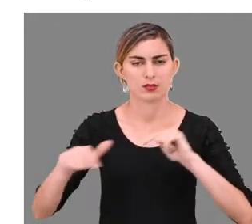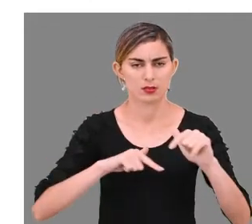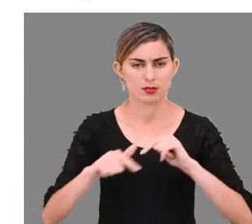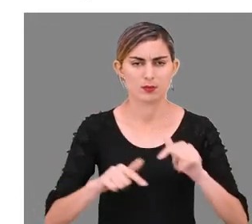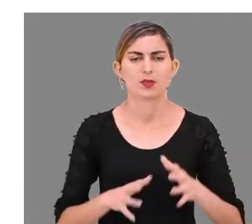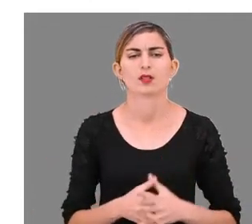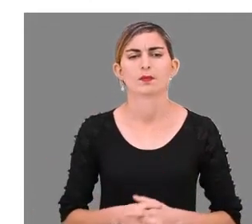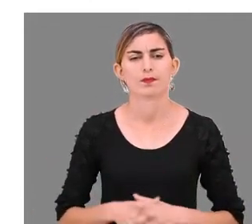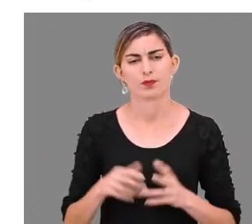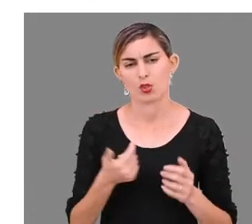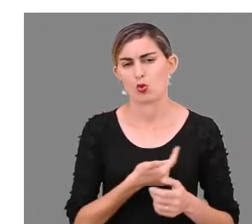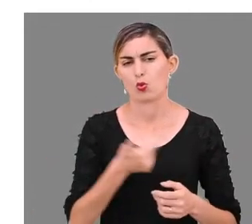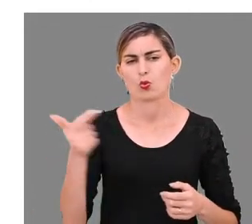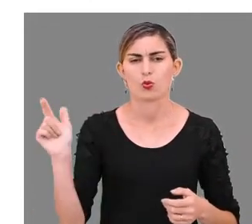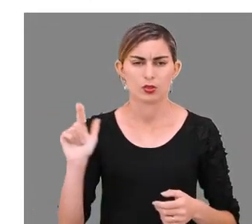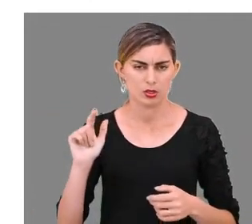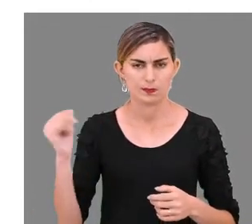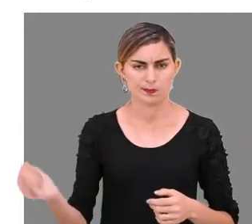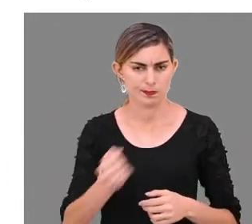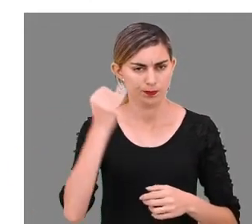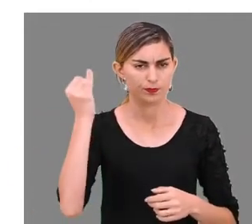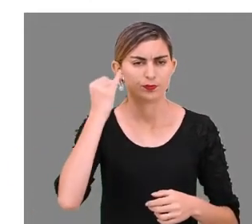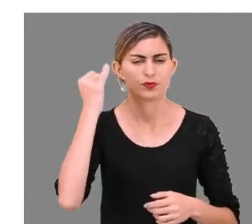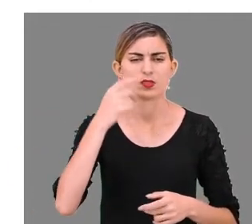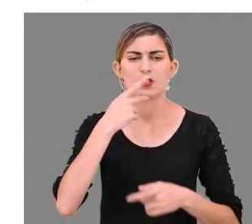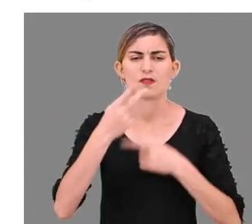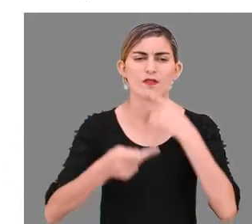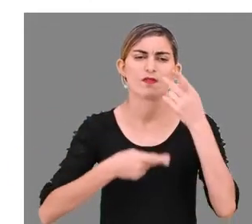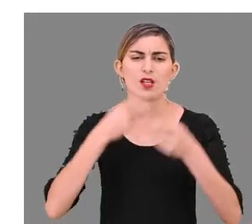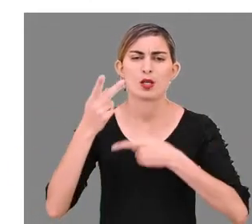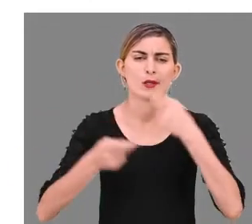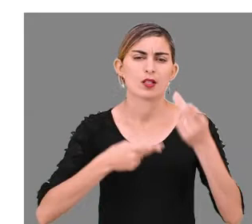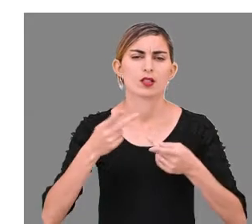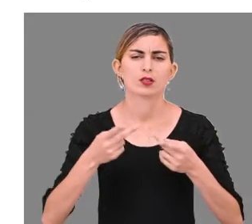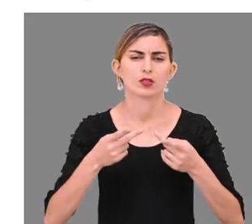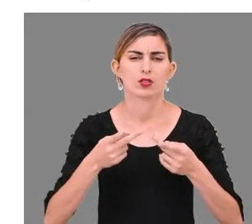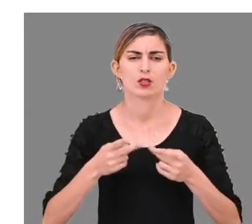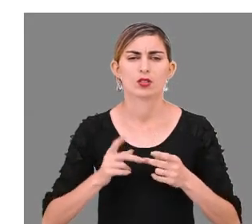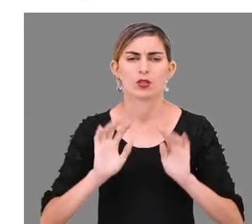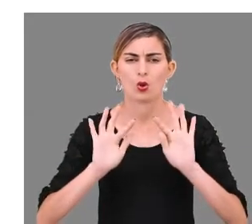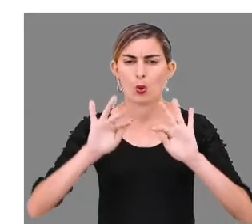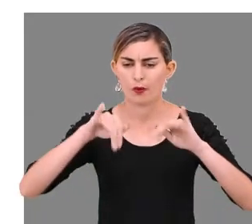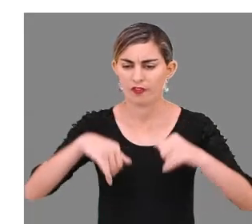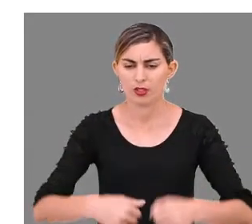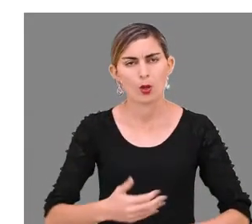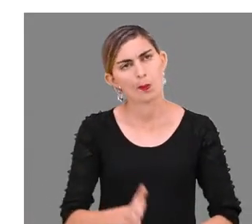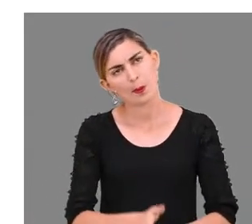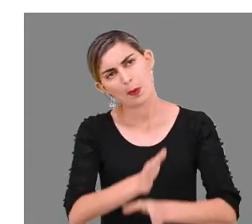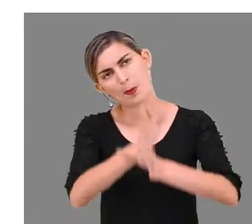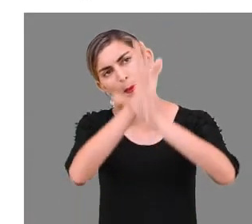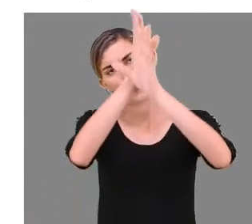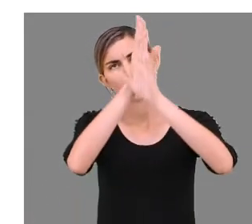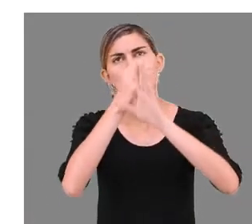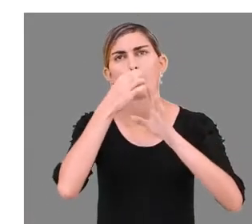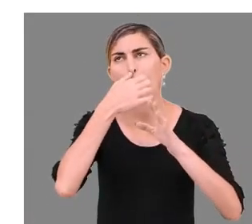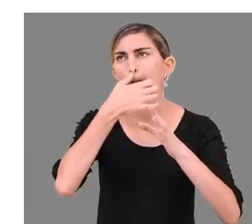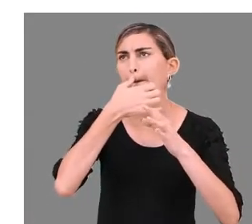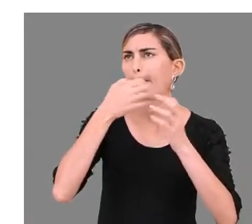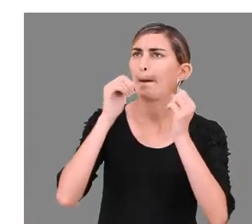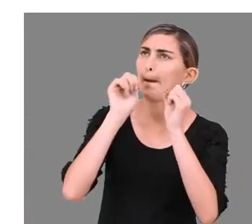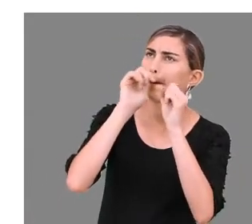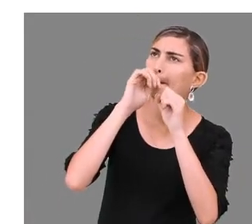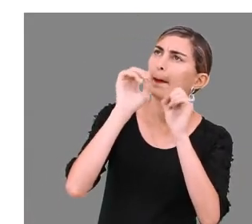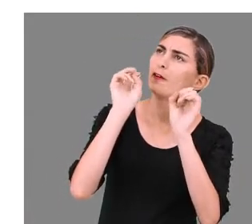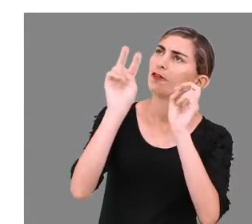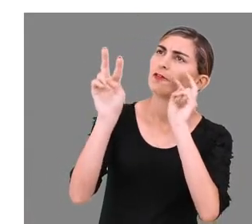trabalho. Outra coisa muito importante é quando estamos no final de uma obra, onde as coisas já